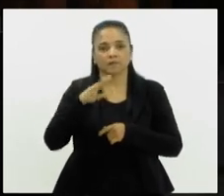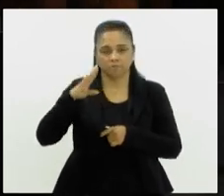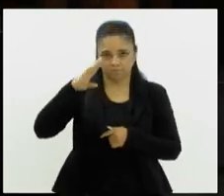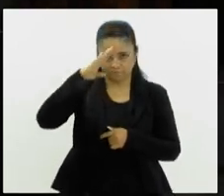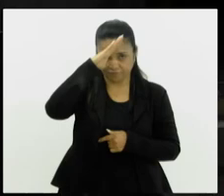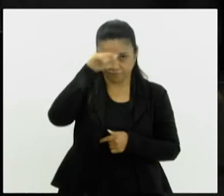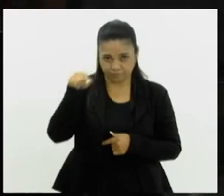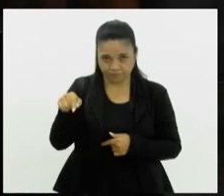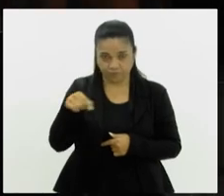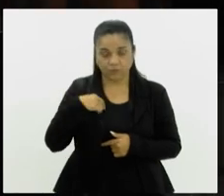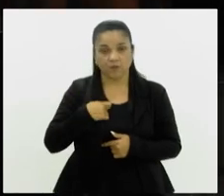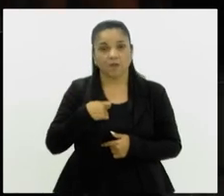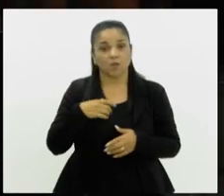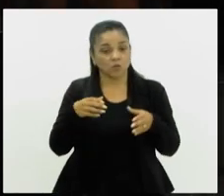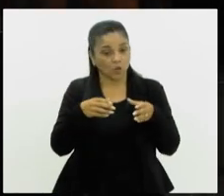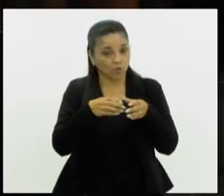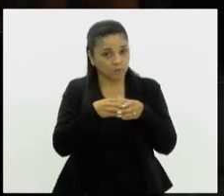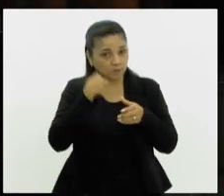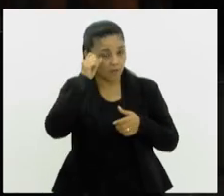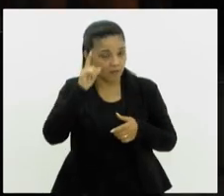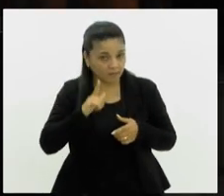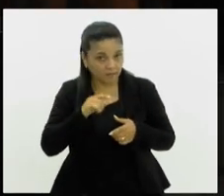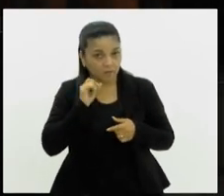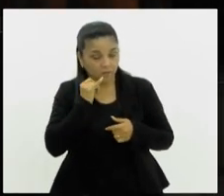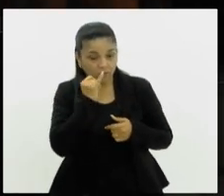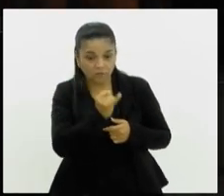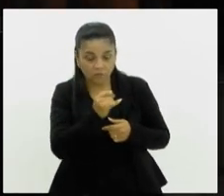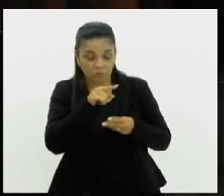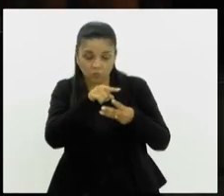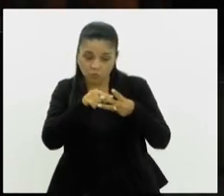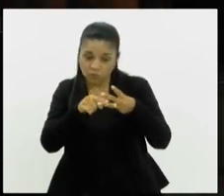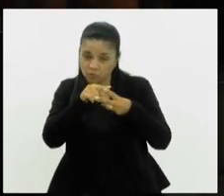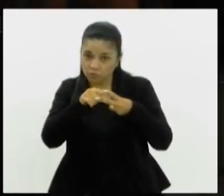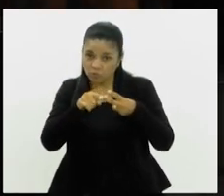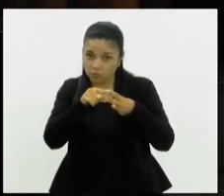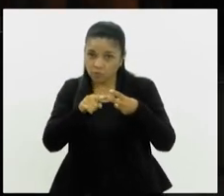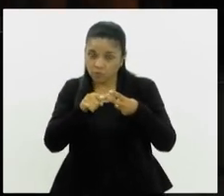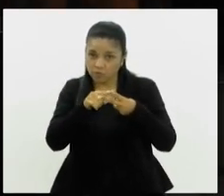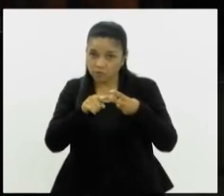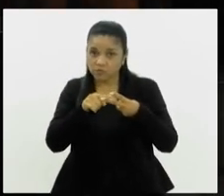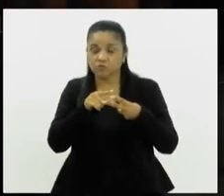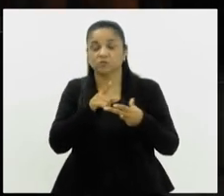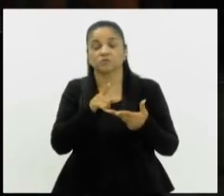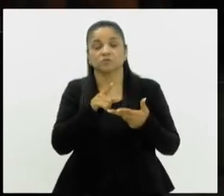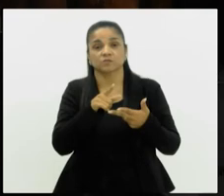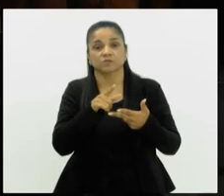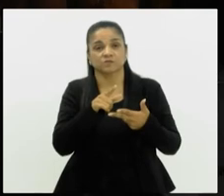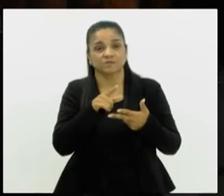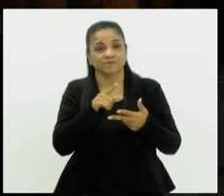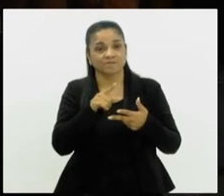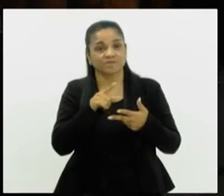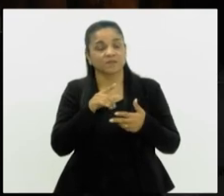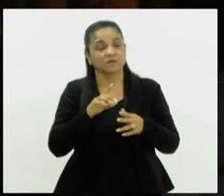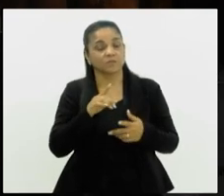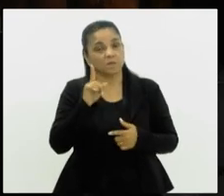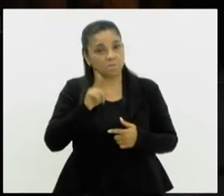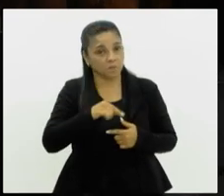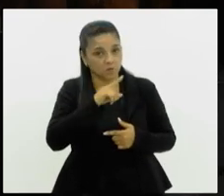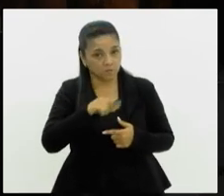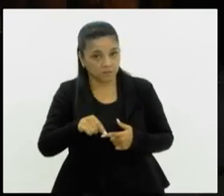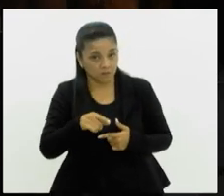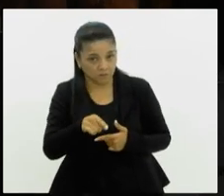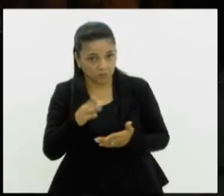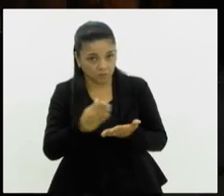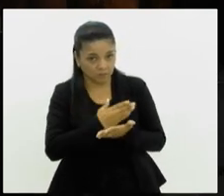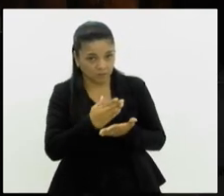Eu alertei na comissão duas questões contra esse ato de censura. A primeira